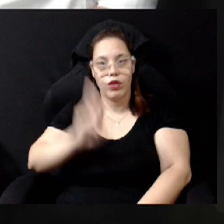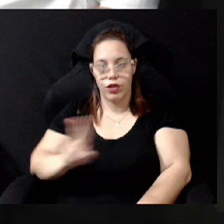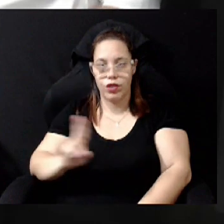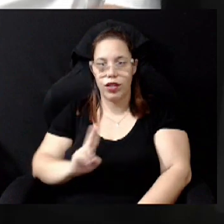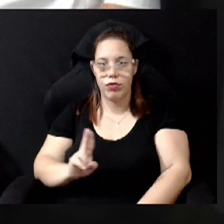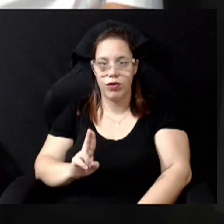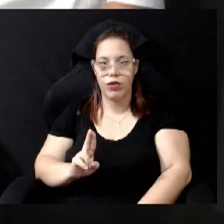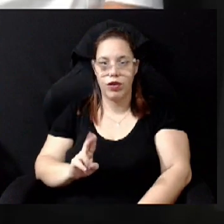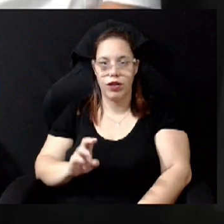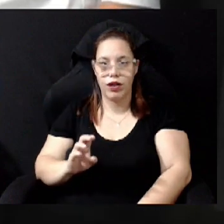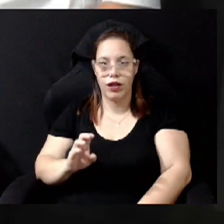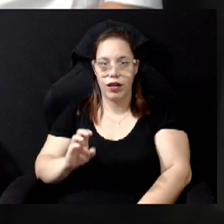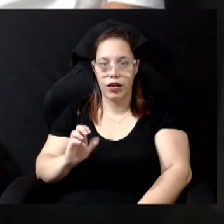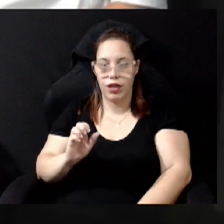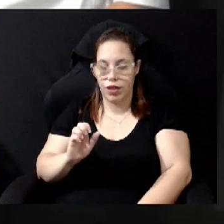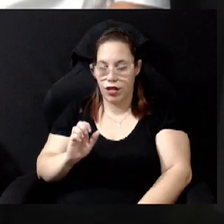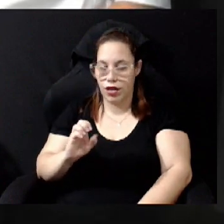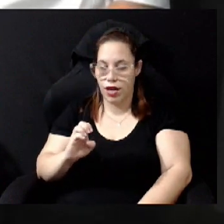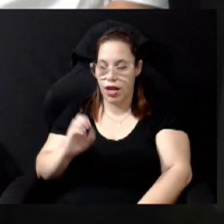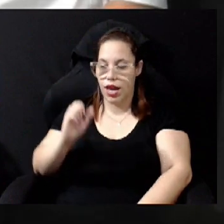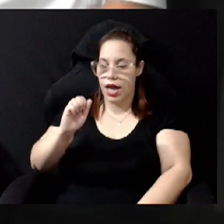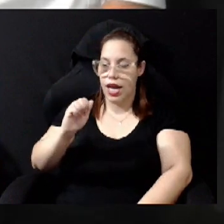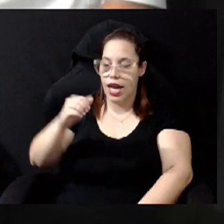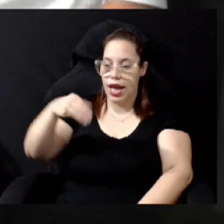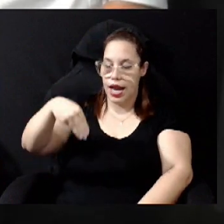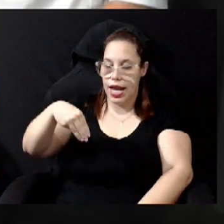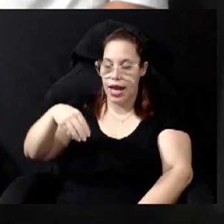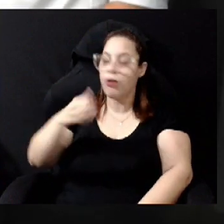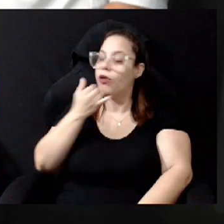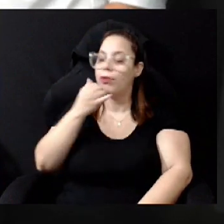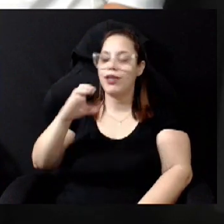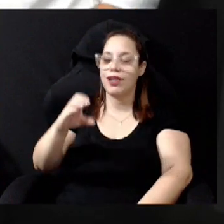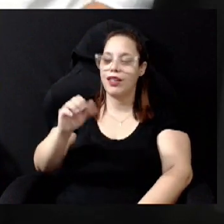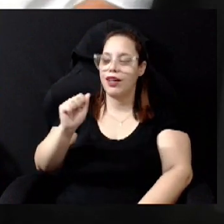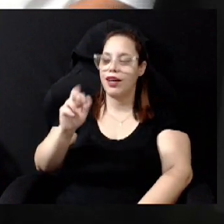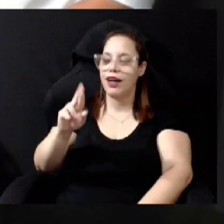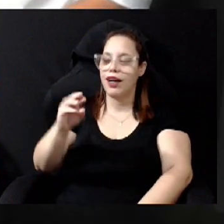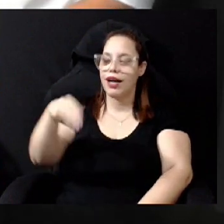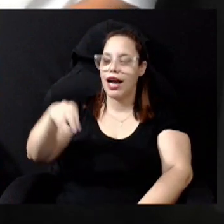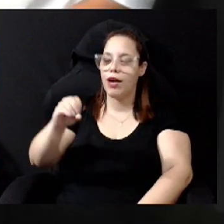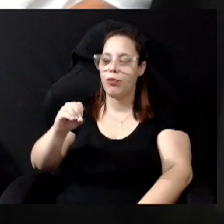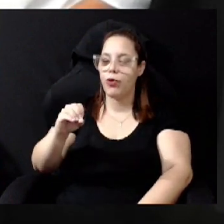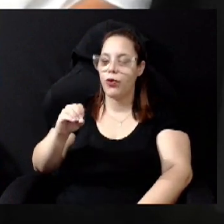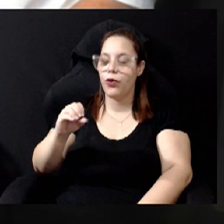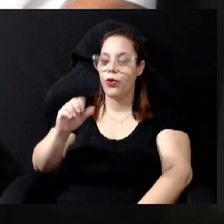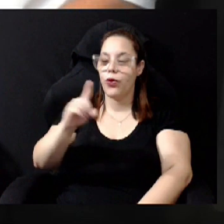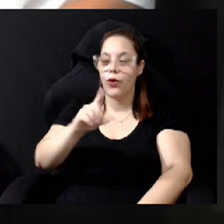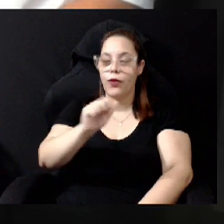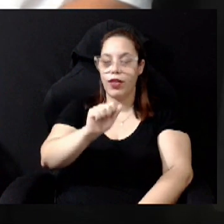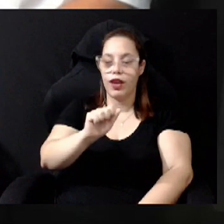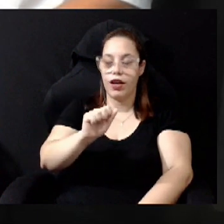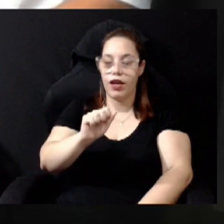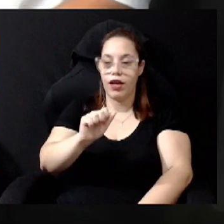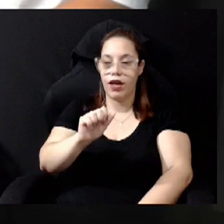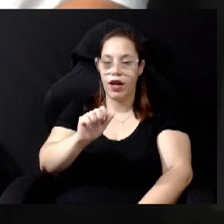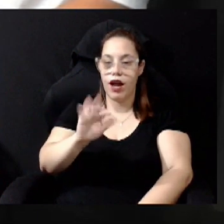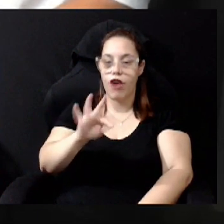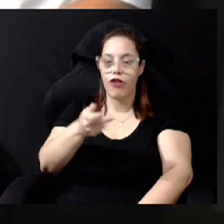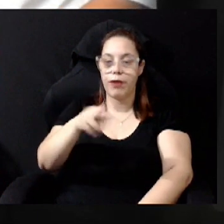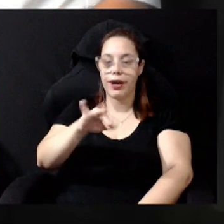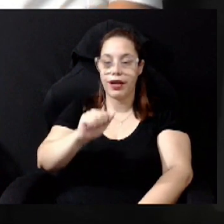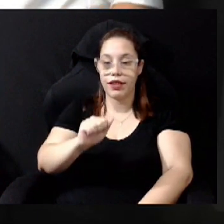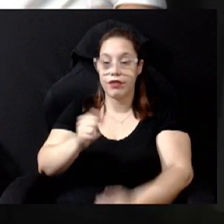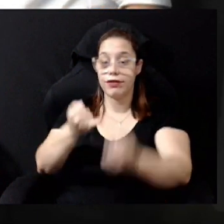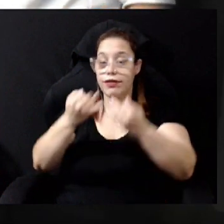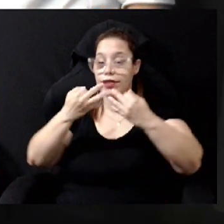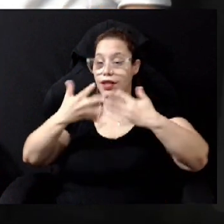da Farmácia. Por que era Carmo da Farmácia? Por que agora é Carmo Luiz? Explica um pouquinho dessa